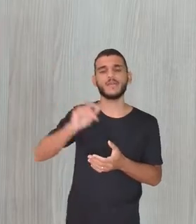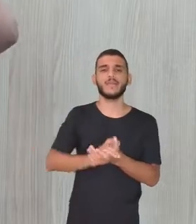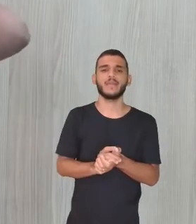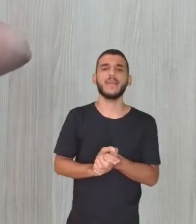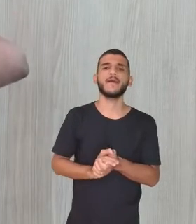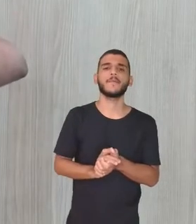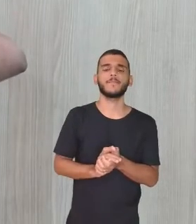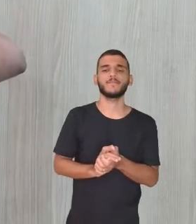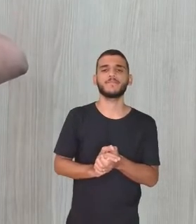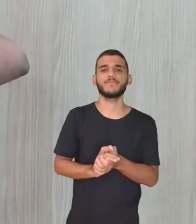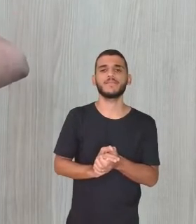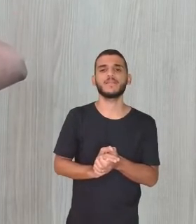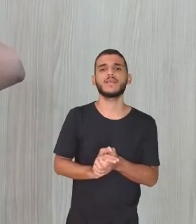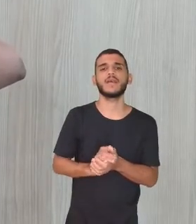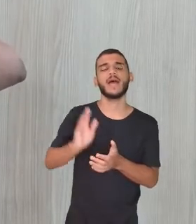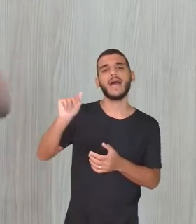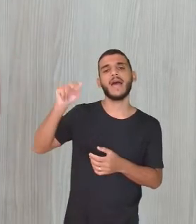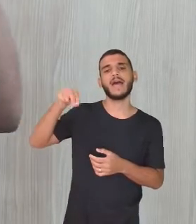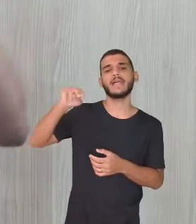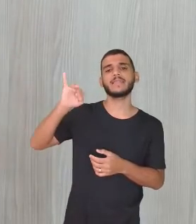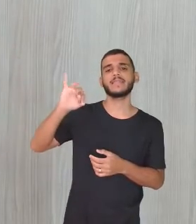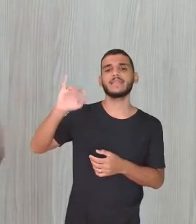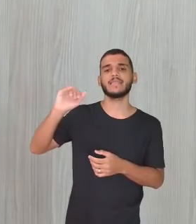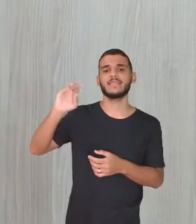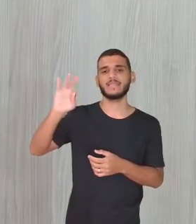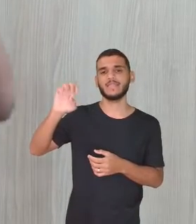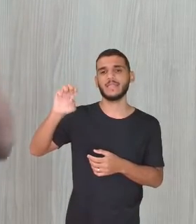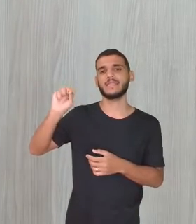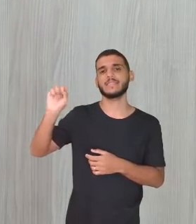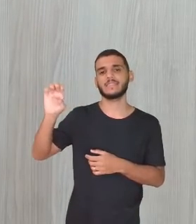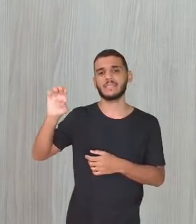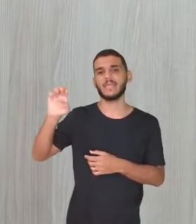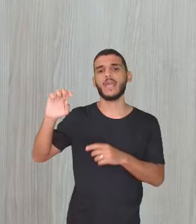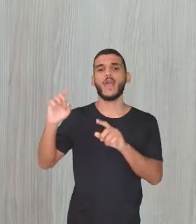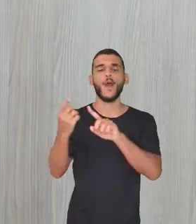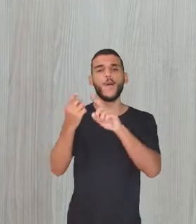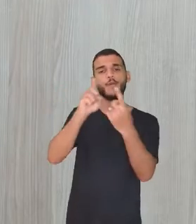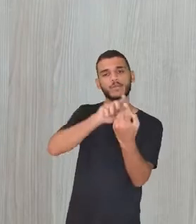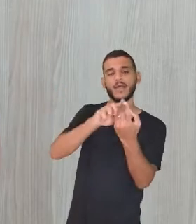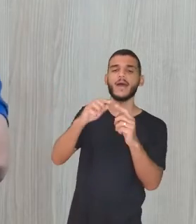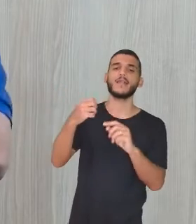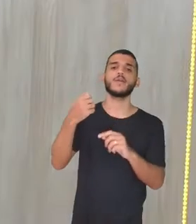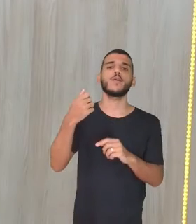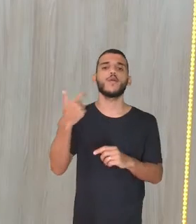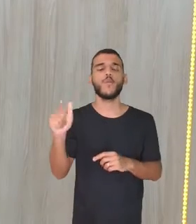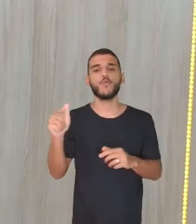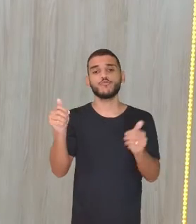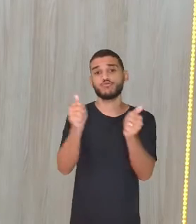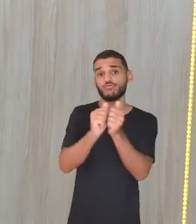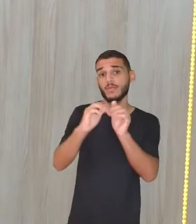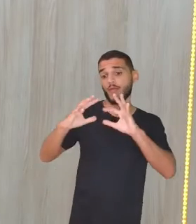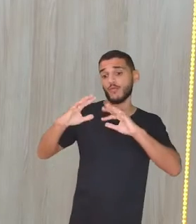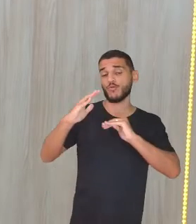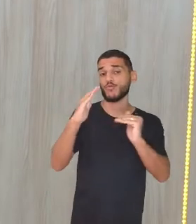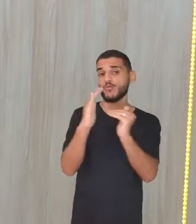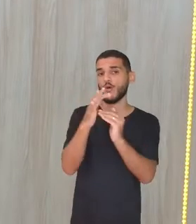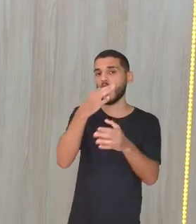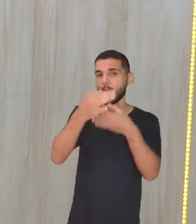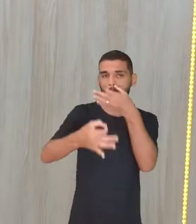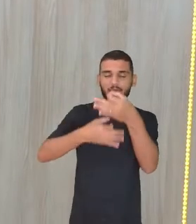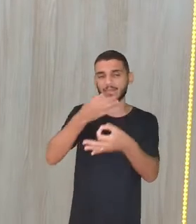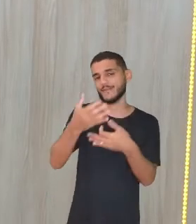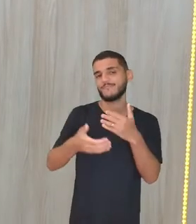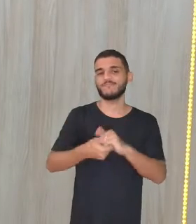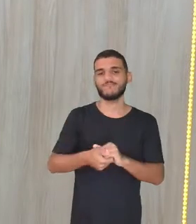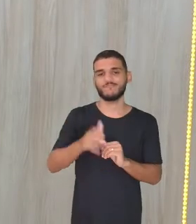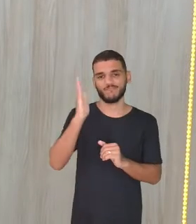bom, antítese, o contrário, e a síntese, que aí você vai juntar tudo. E aí a gente pode trazer o que a gente não concorda. Muita